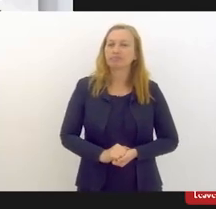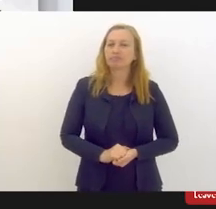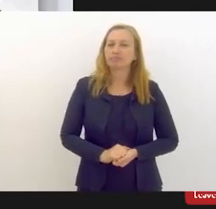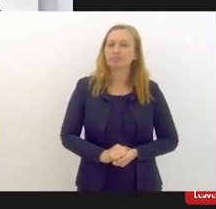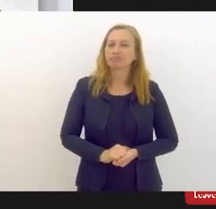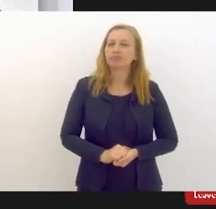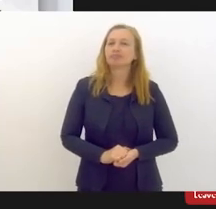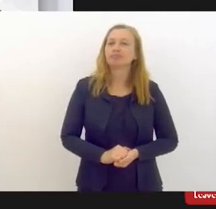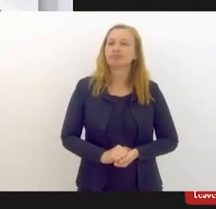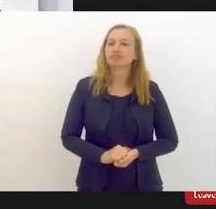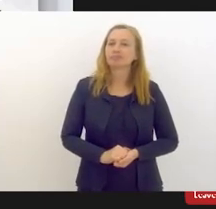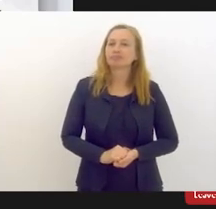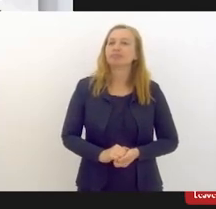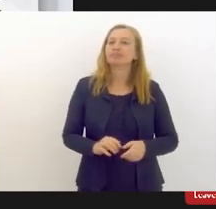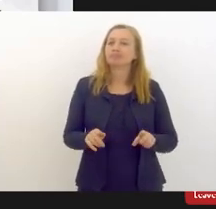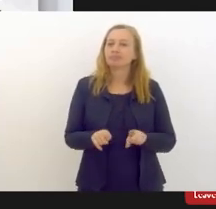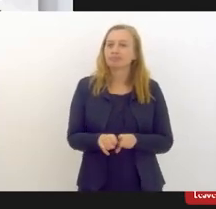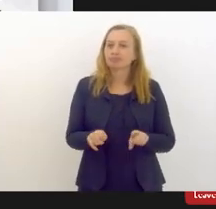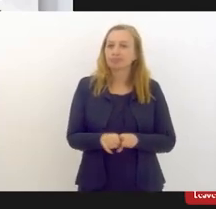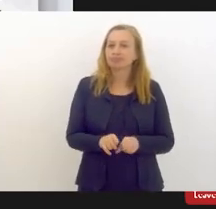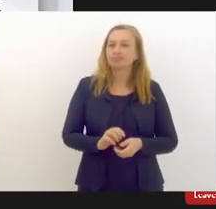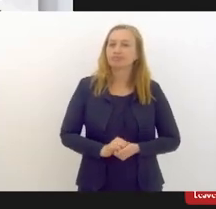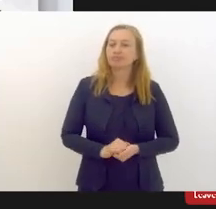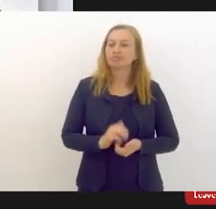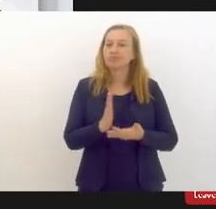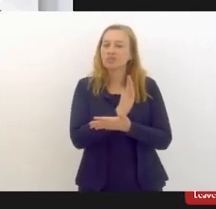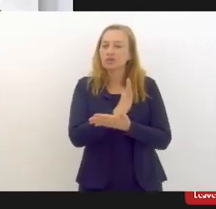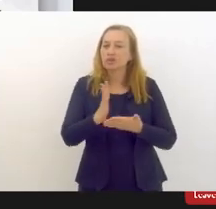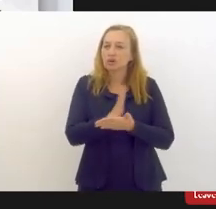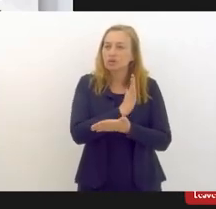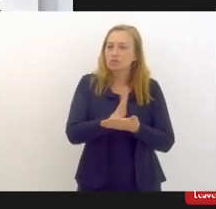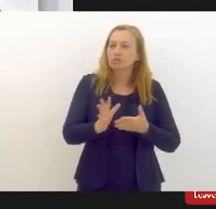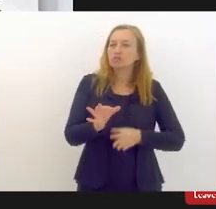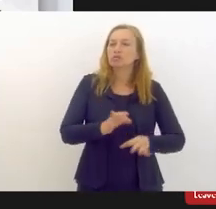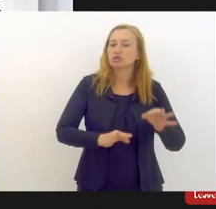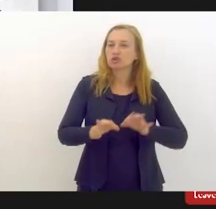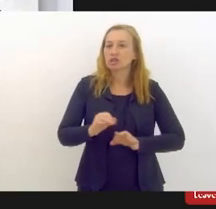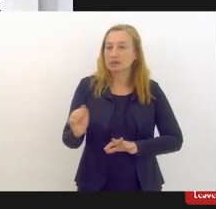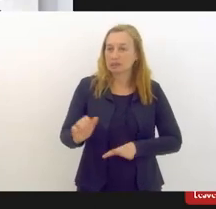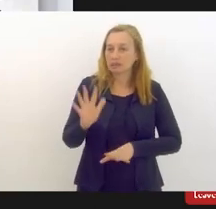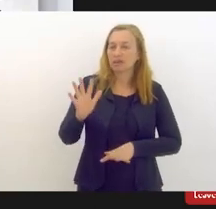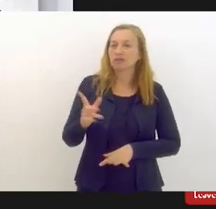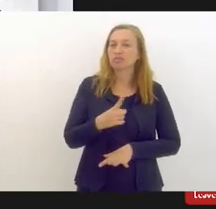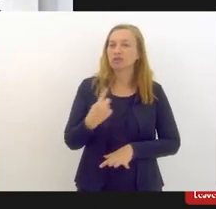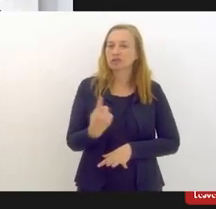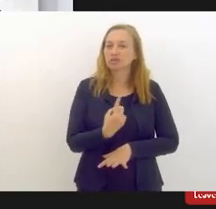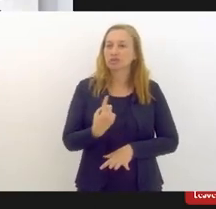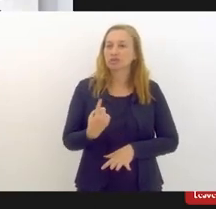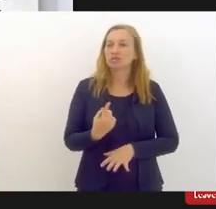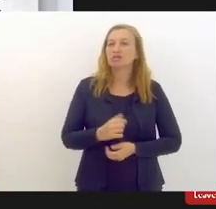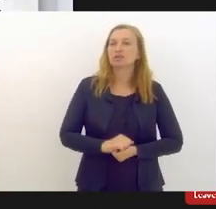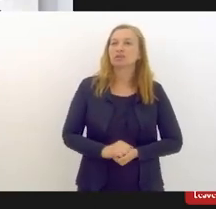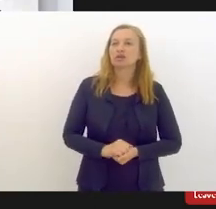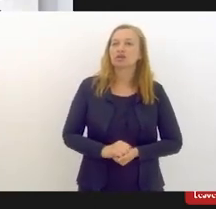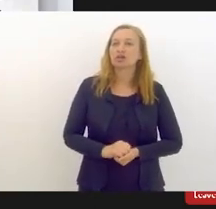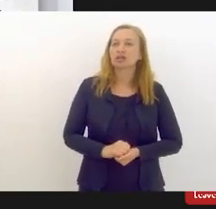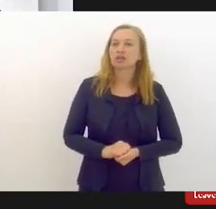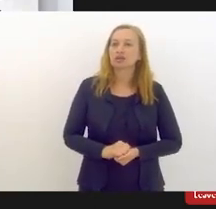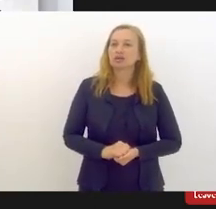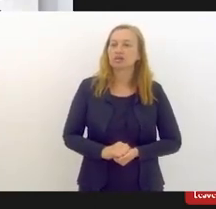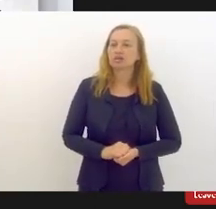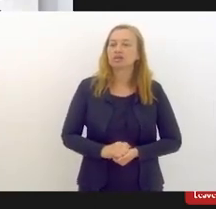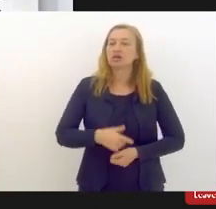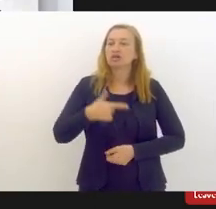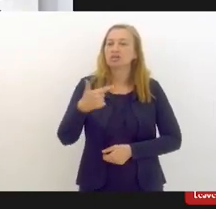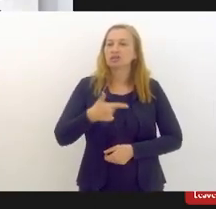E ainda quisemos destacar aqui alguns projetos que são bem caros para nós. A Escoeja, né, é o segundo ano